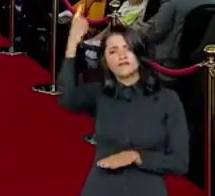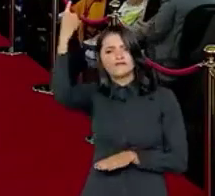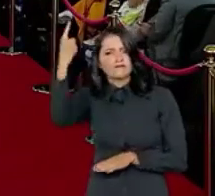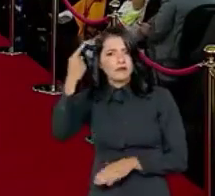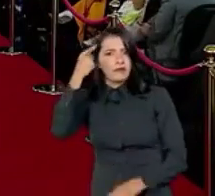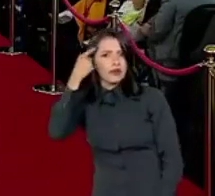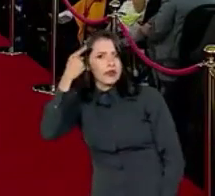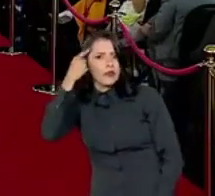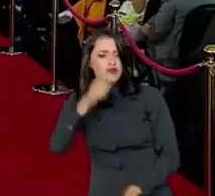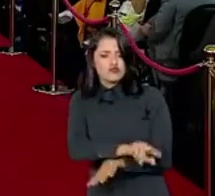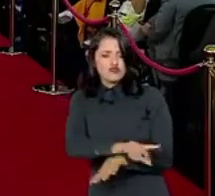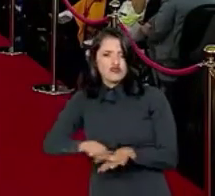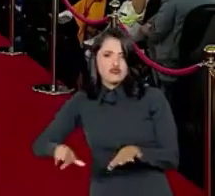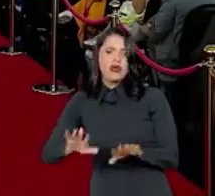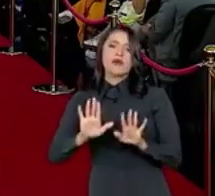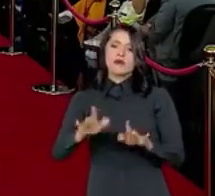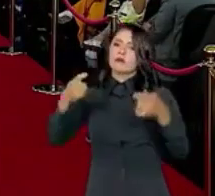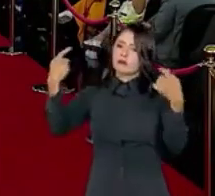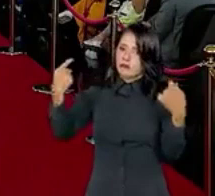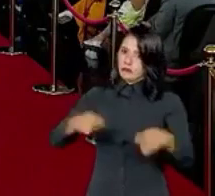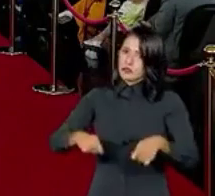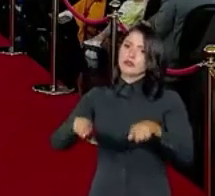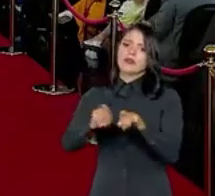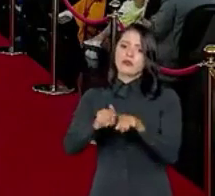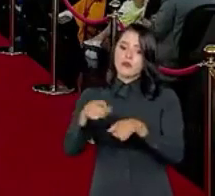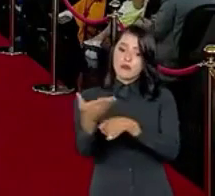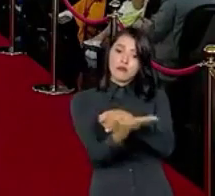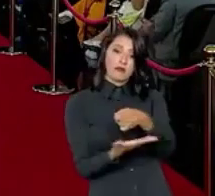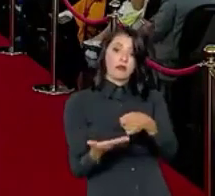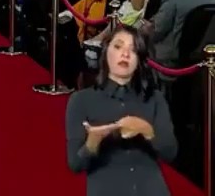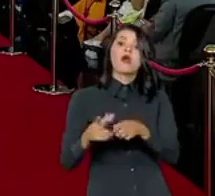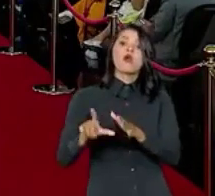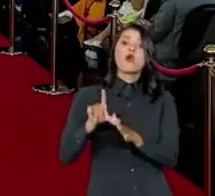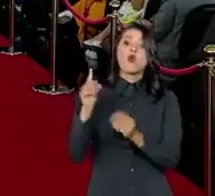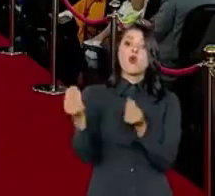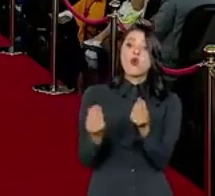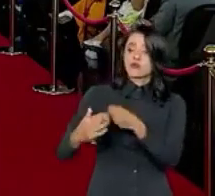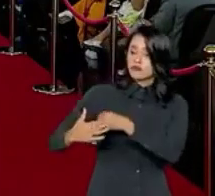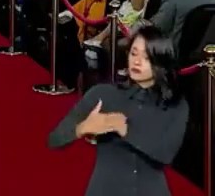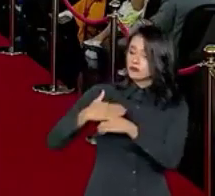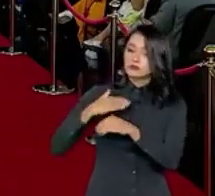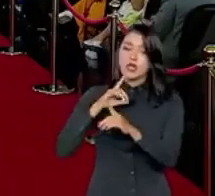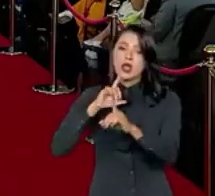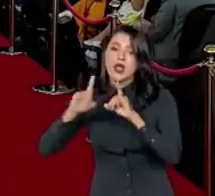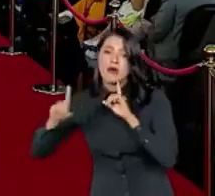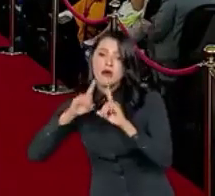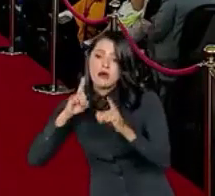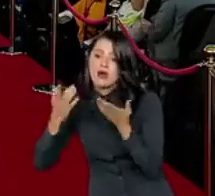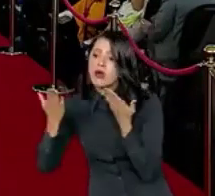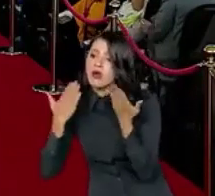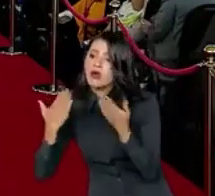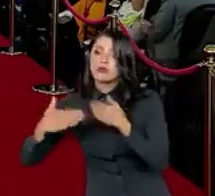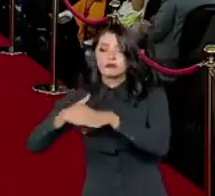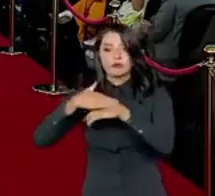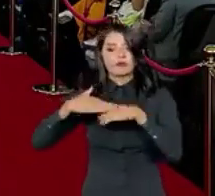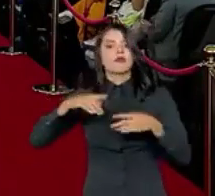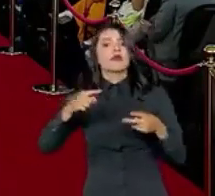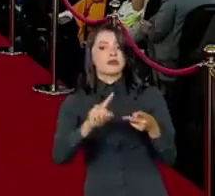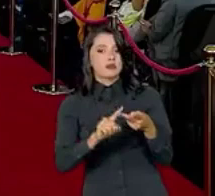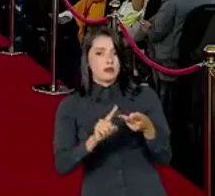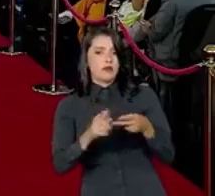pensamentos, mas deve ser alicerçada num bom diálogo e em valores como